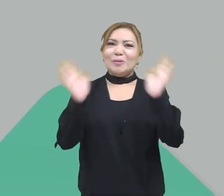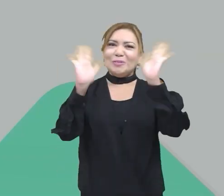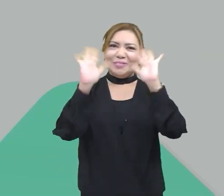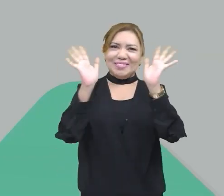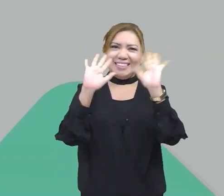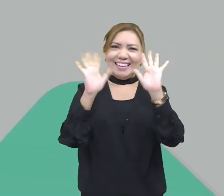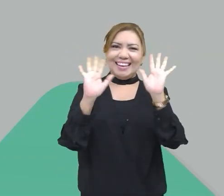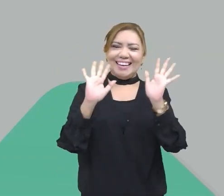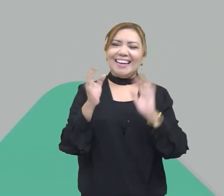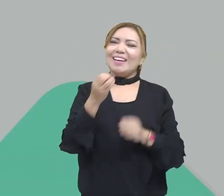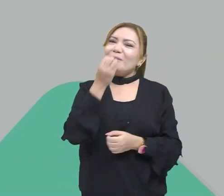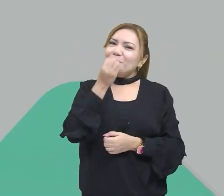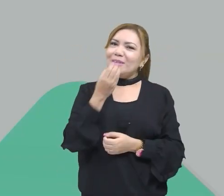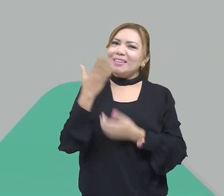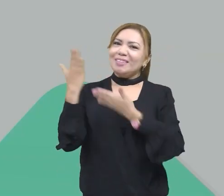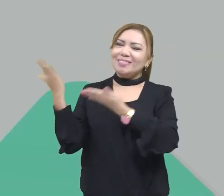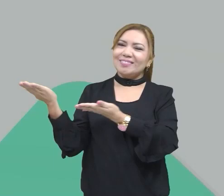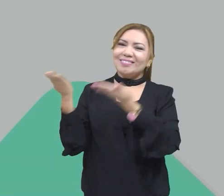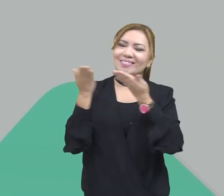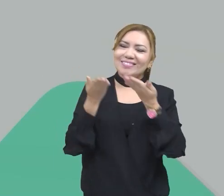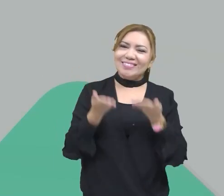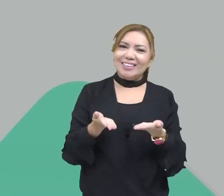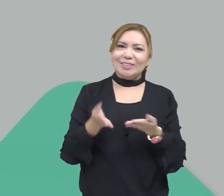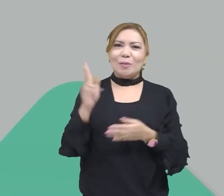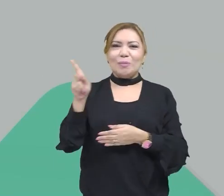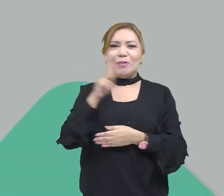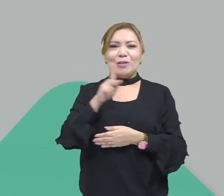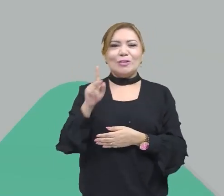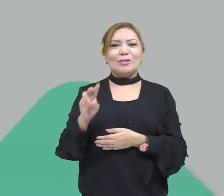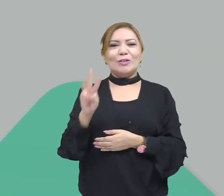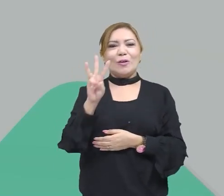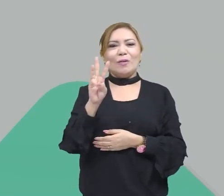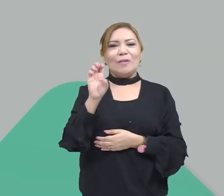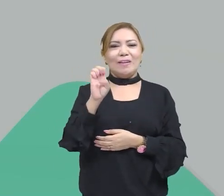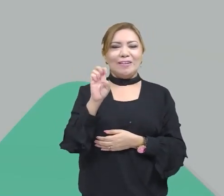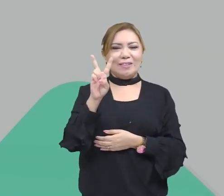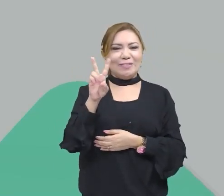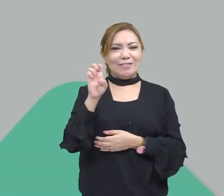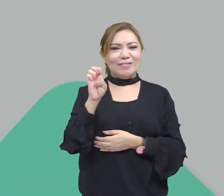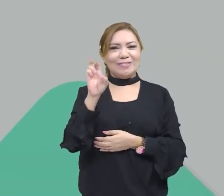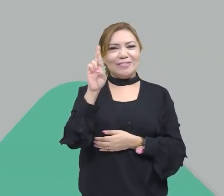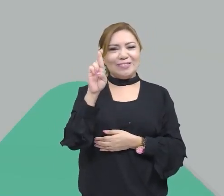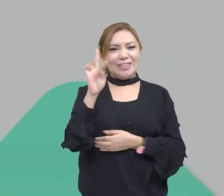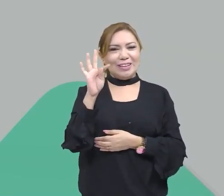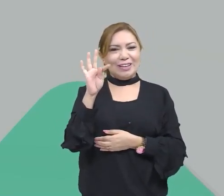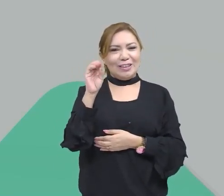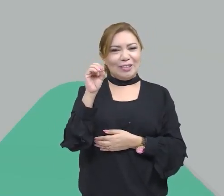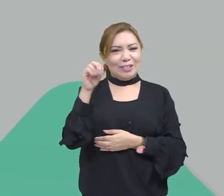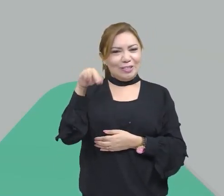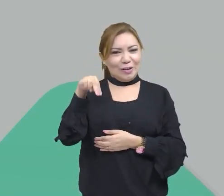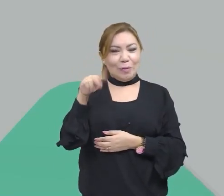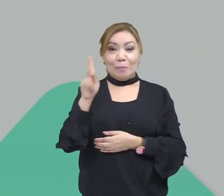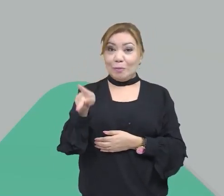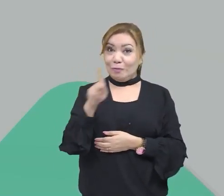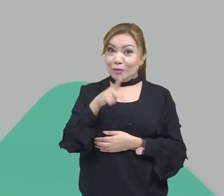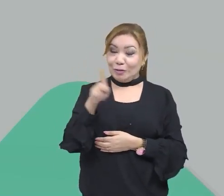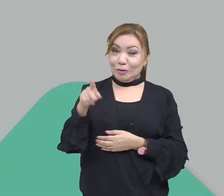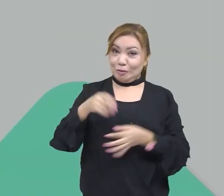Olá, sejam bem-vindos. Eu sou o Everton, professor de ciências, e nós vamos começar mais uma